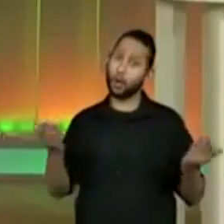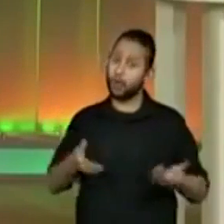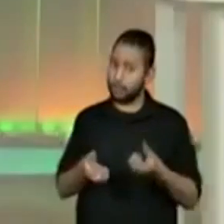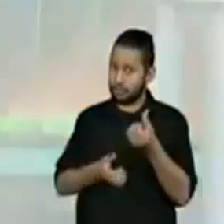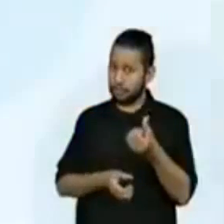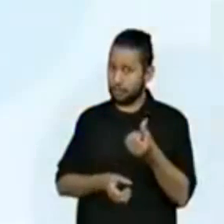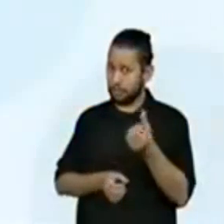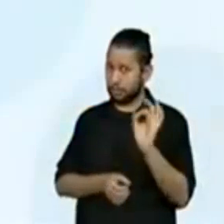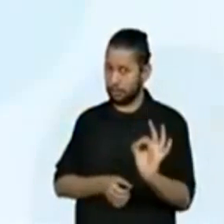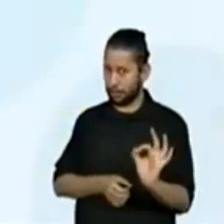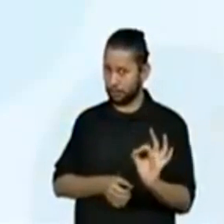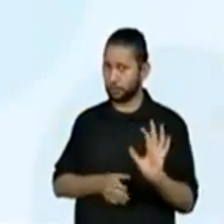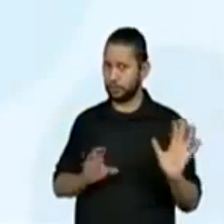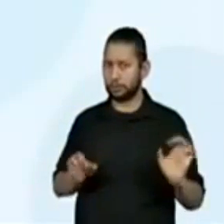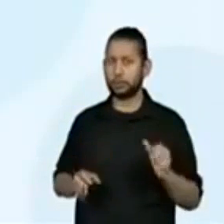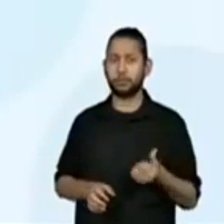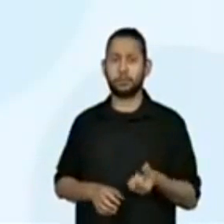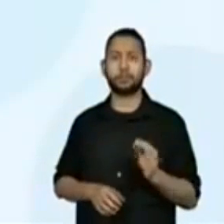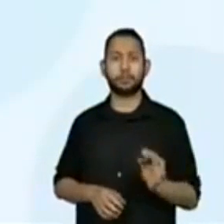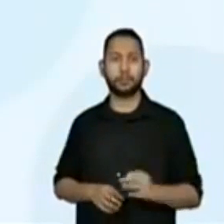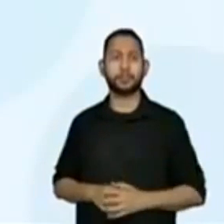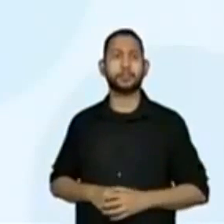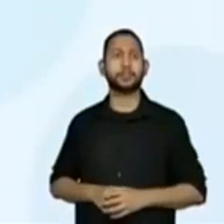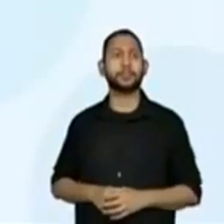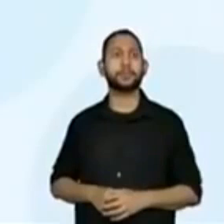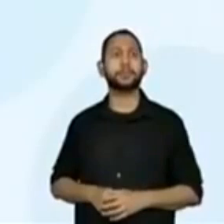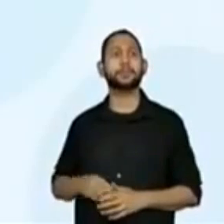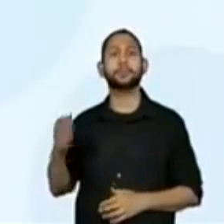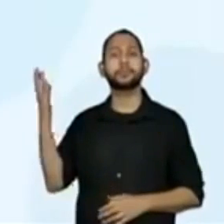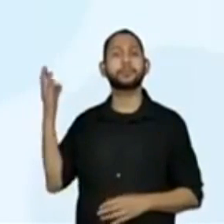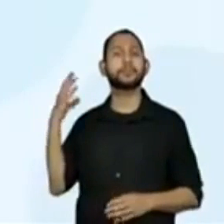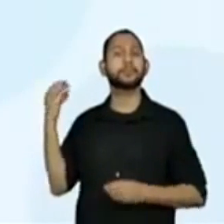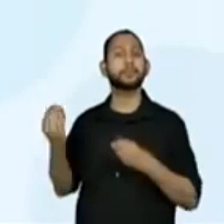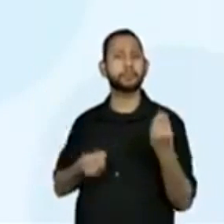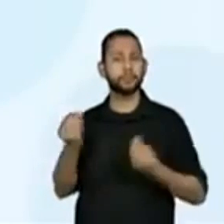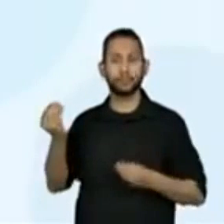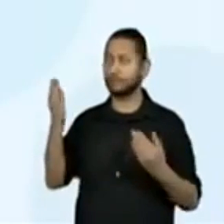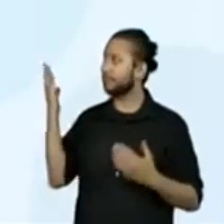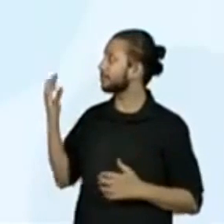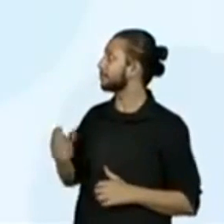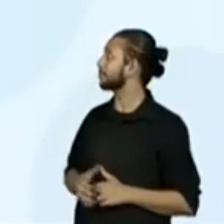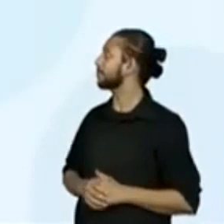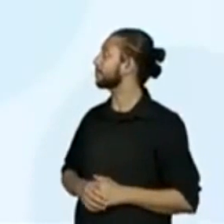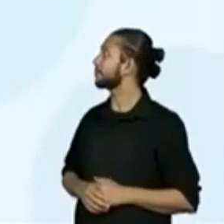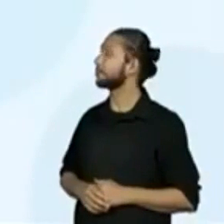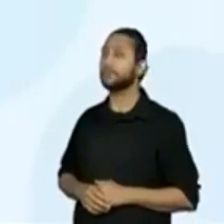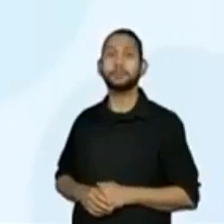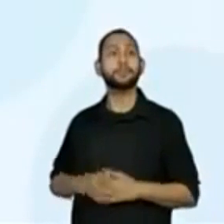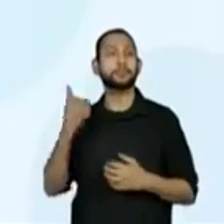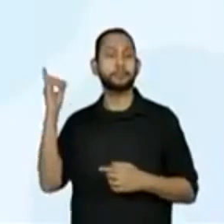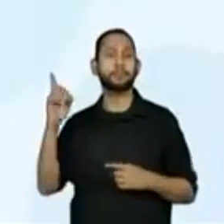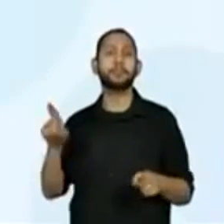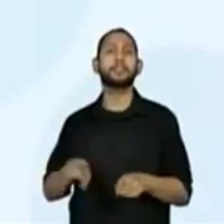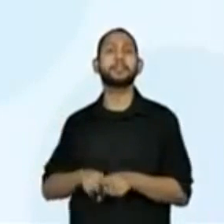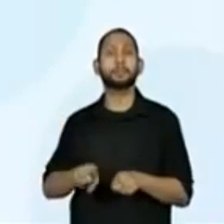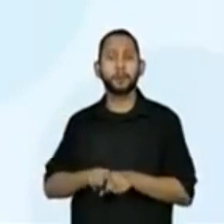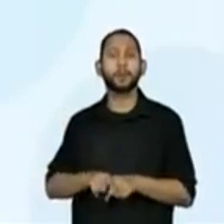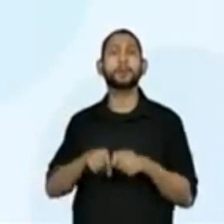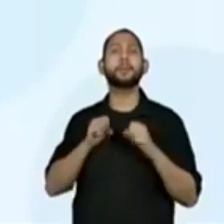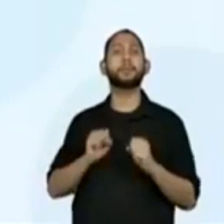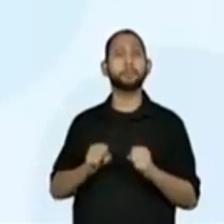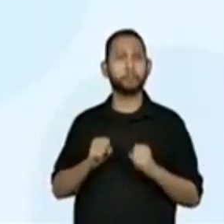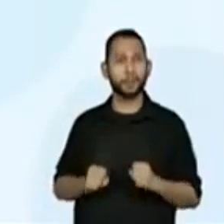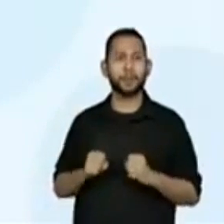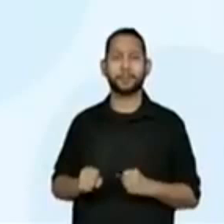com 6 centavos. 6 centavos no sistema monetário. Mas ele também pode ser chamado de